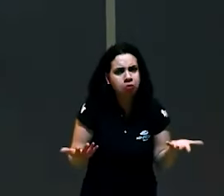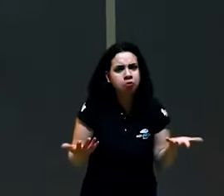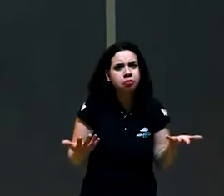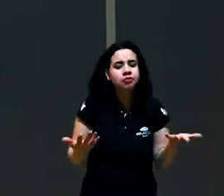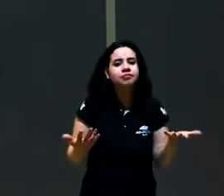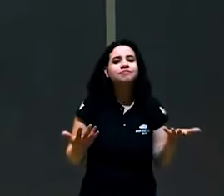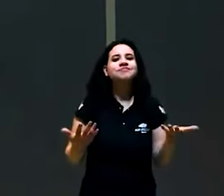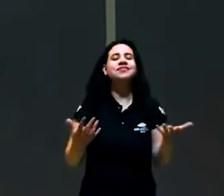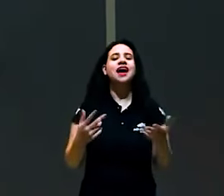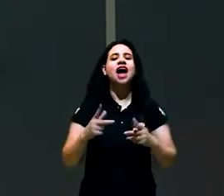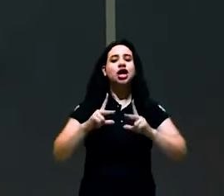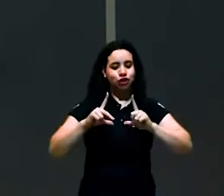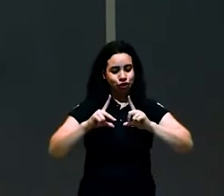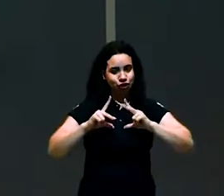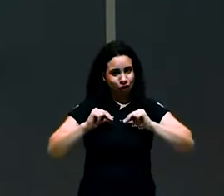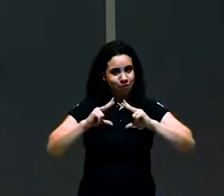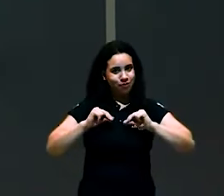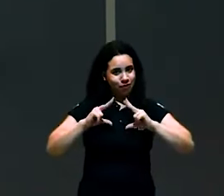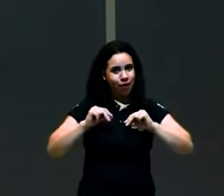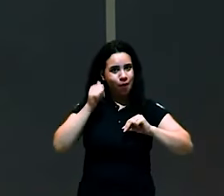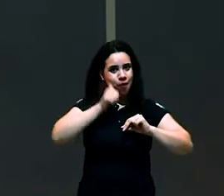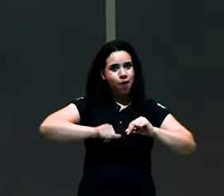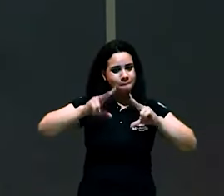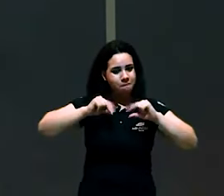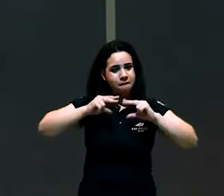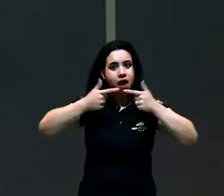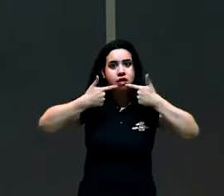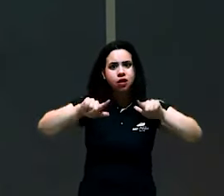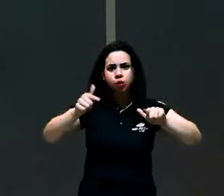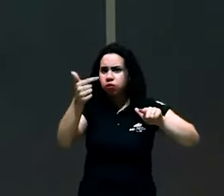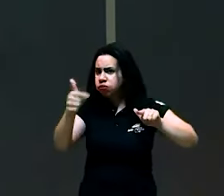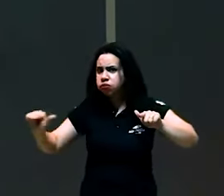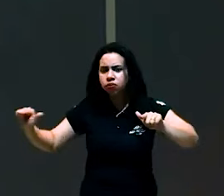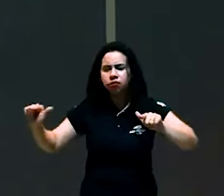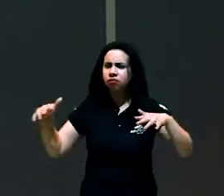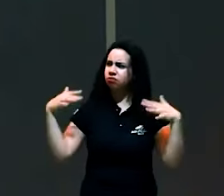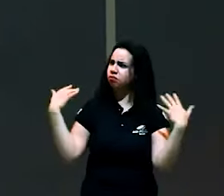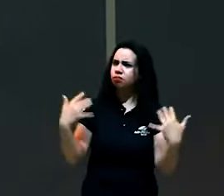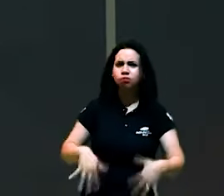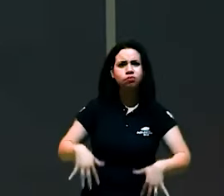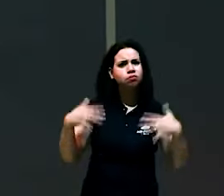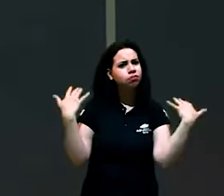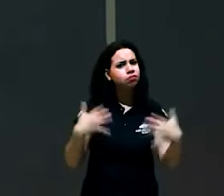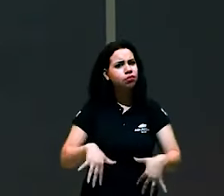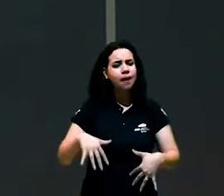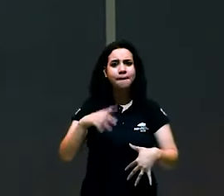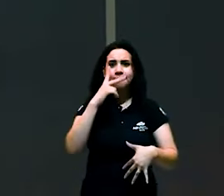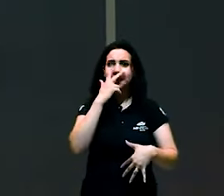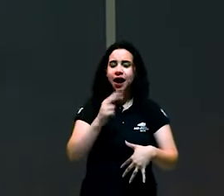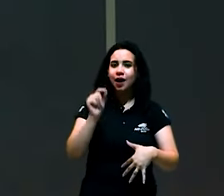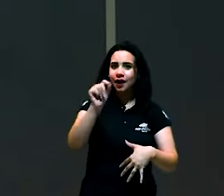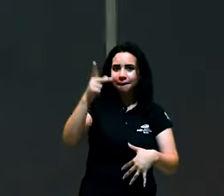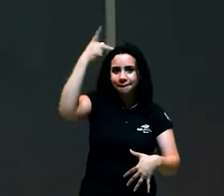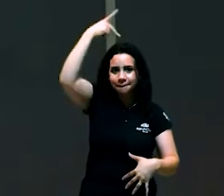início. E logo nós temos, amados irmãos, como esse fogo do Pentecostés começou a